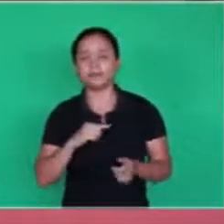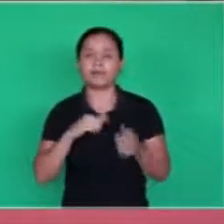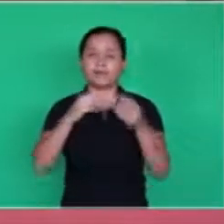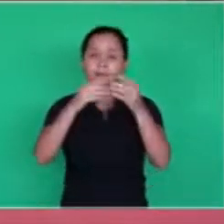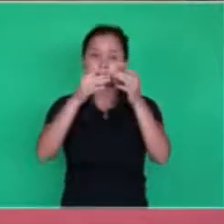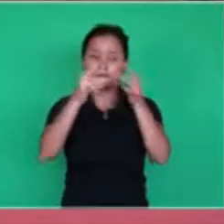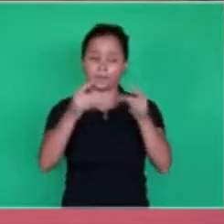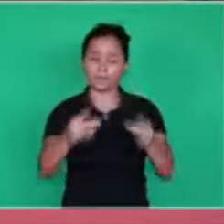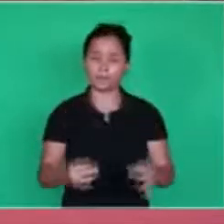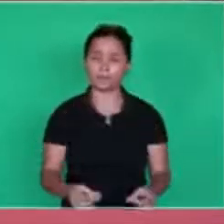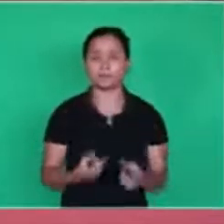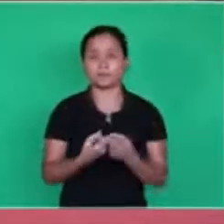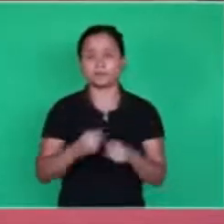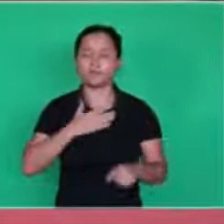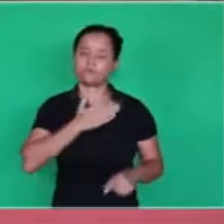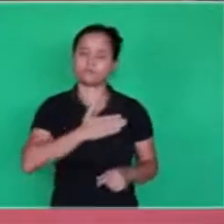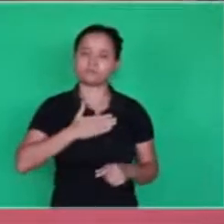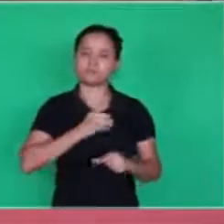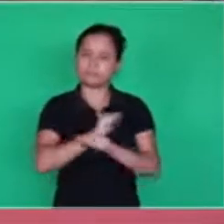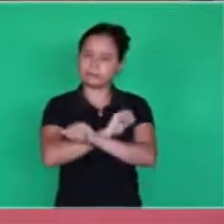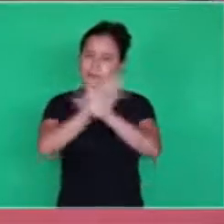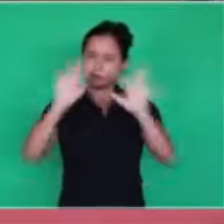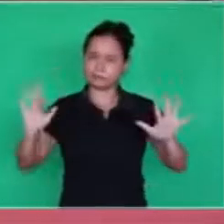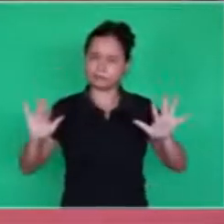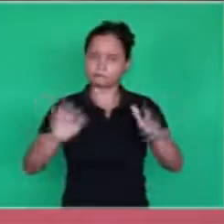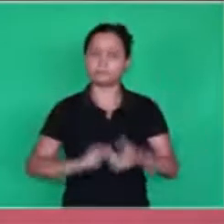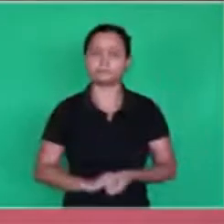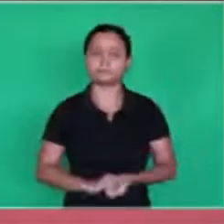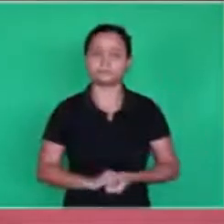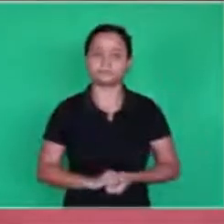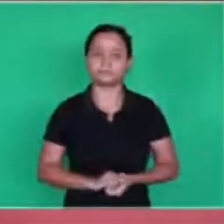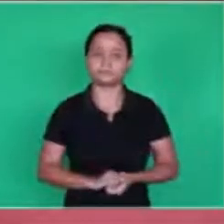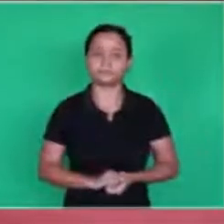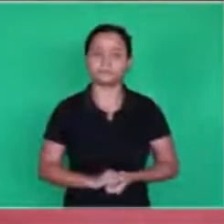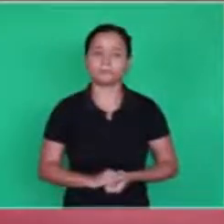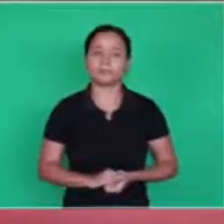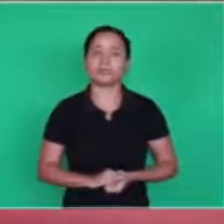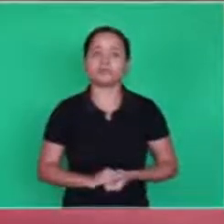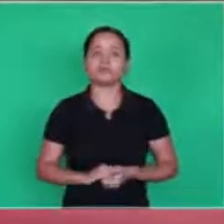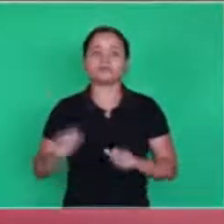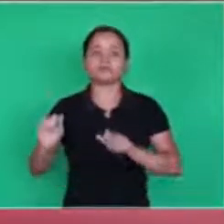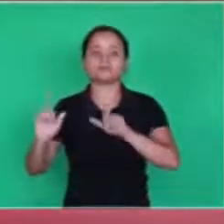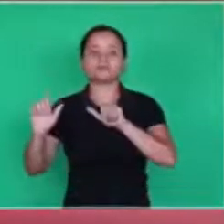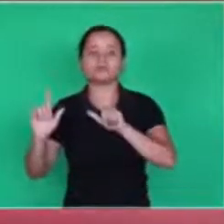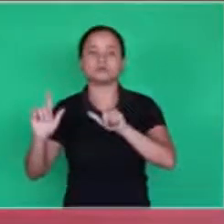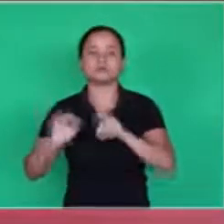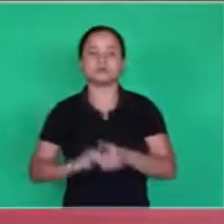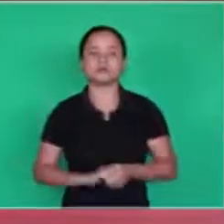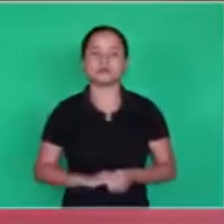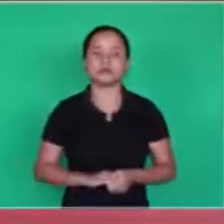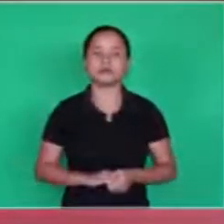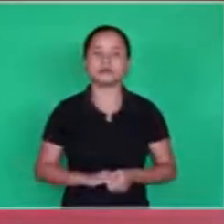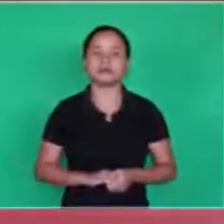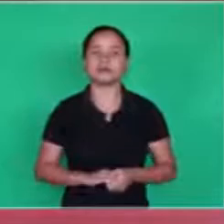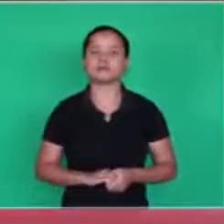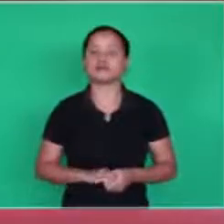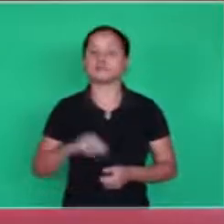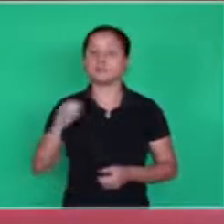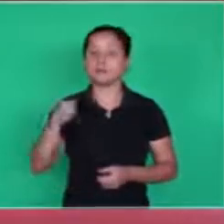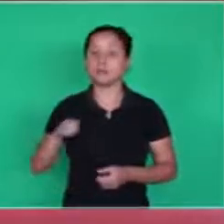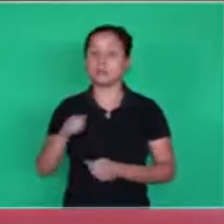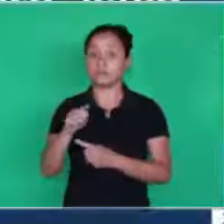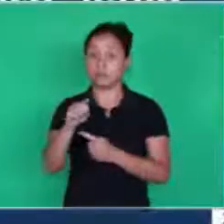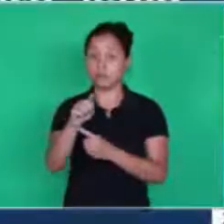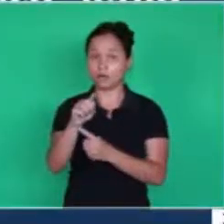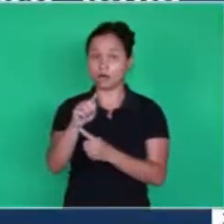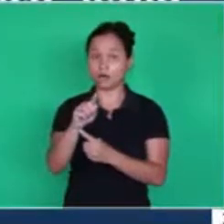bem claro. Vamos passar mais aqui. Então a palavra da vida, comigo, vamos selar isso